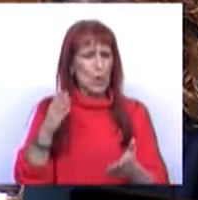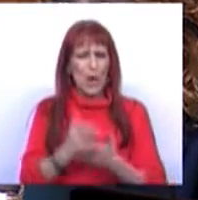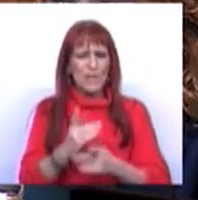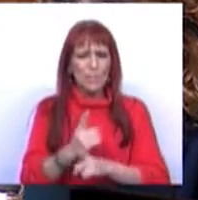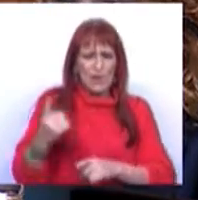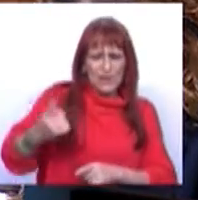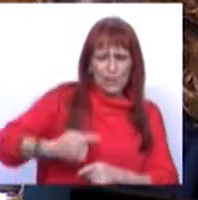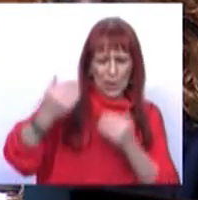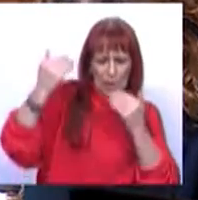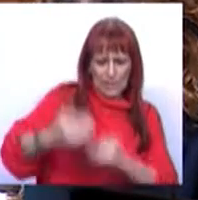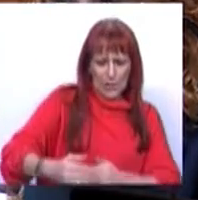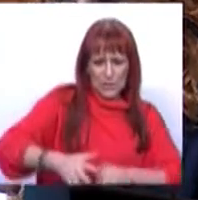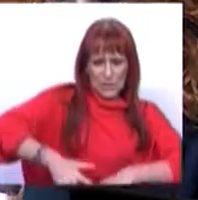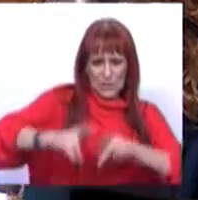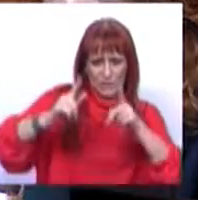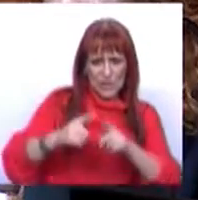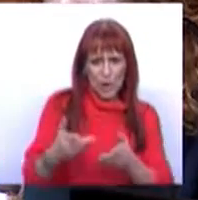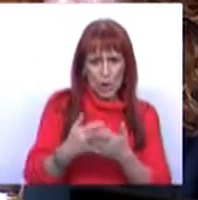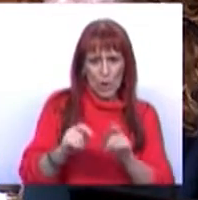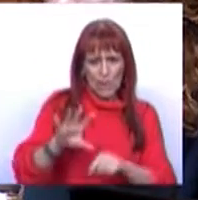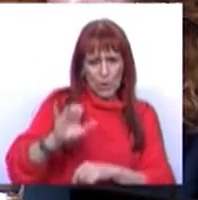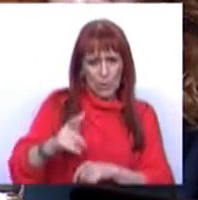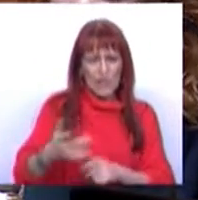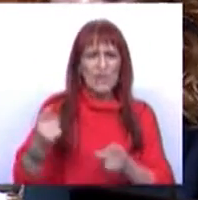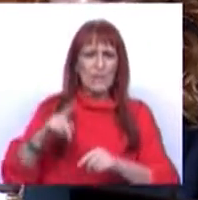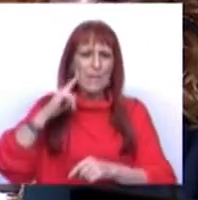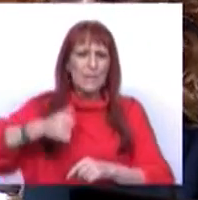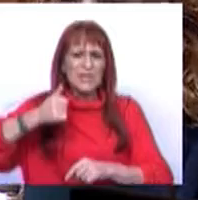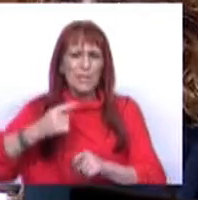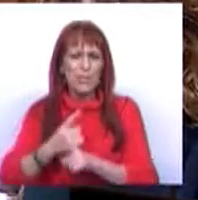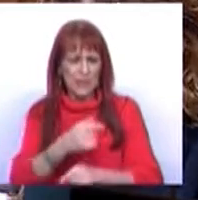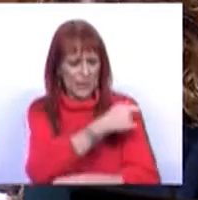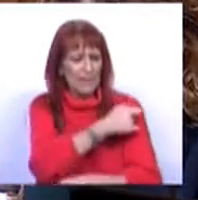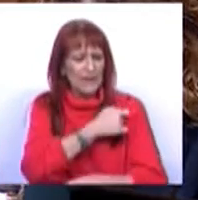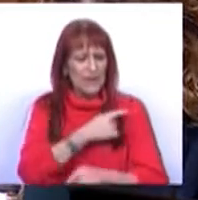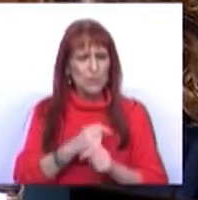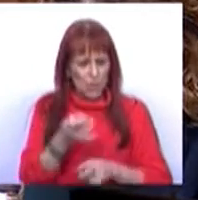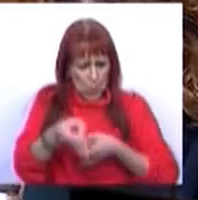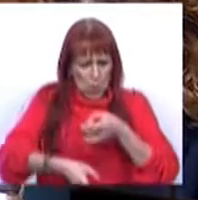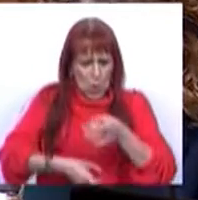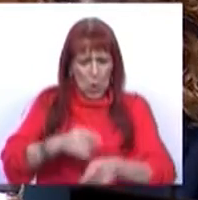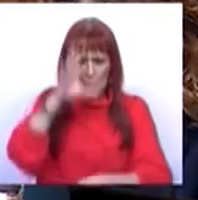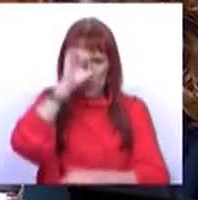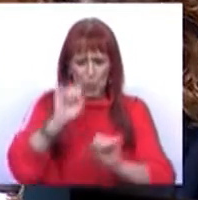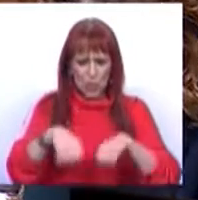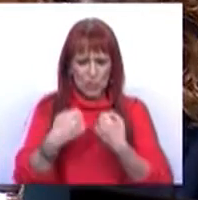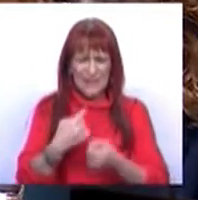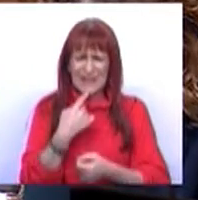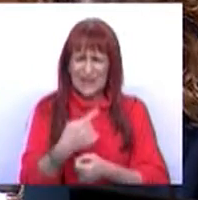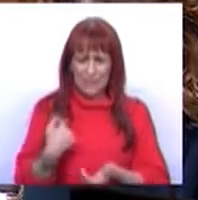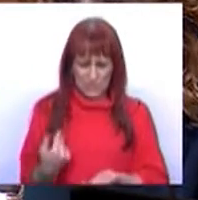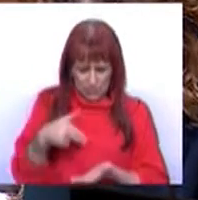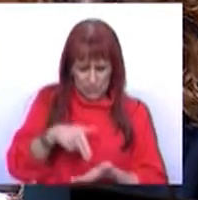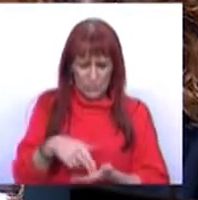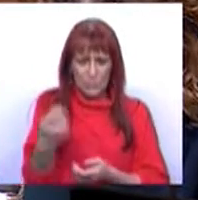porque impõem um limite ao desenvolvimento económico e social do país, mas principalmente porque representam um atropelo ao Estado Social. Dissemos